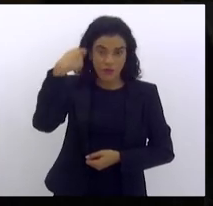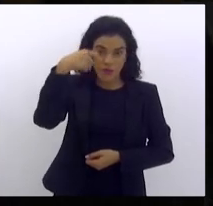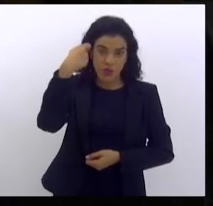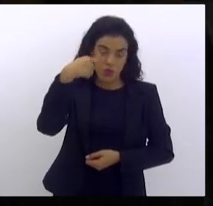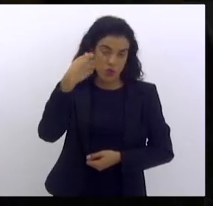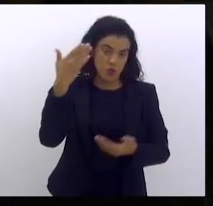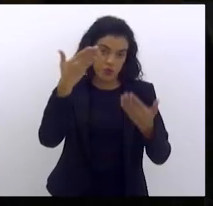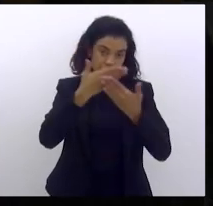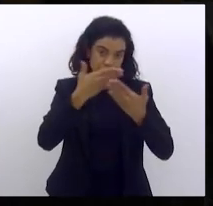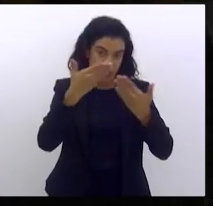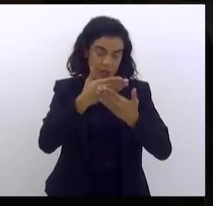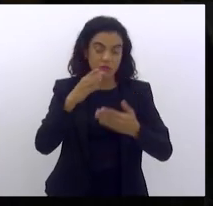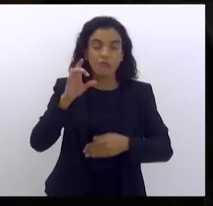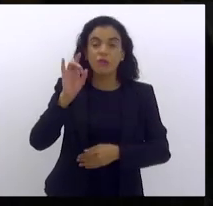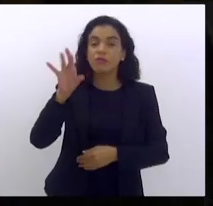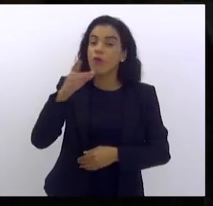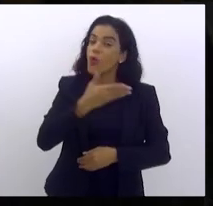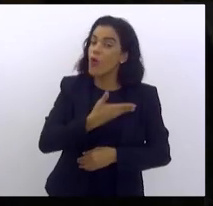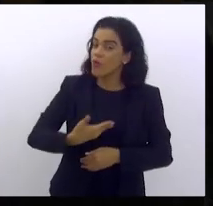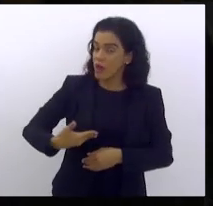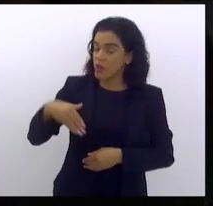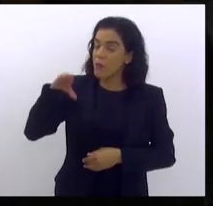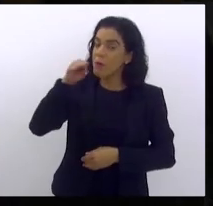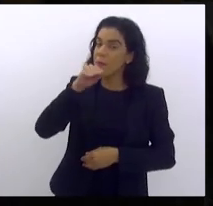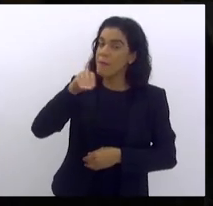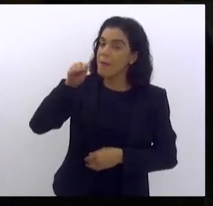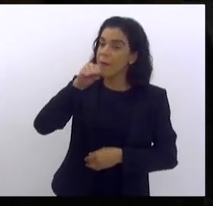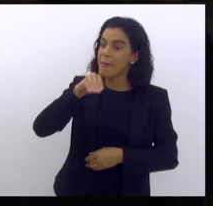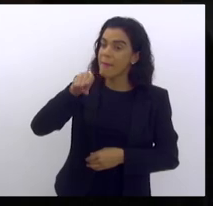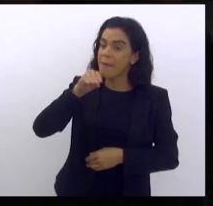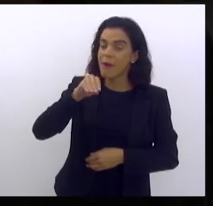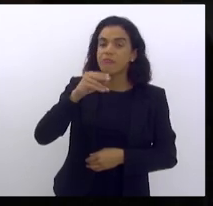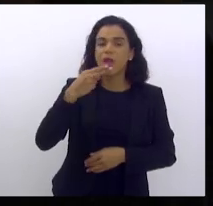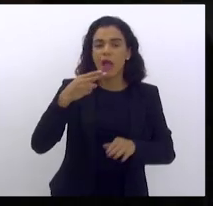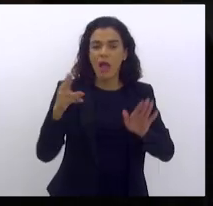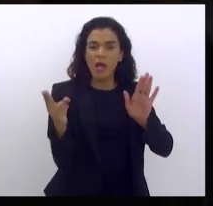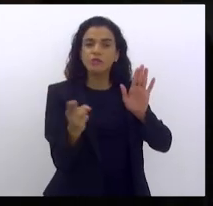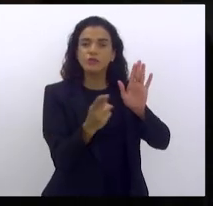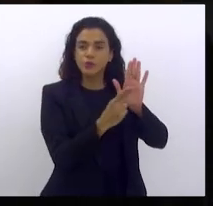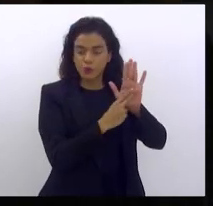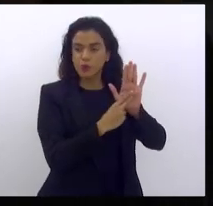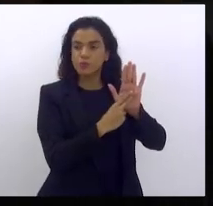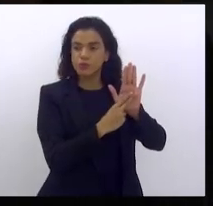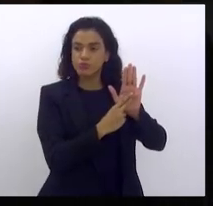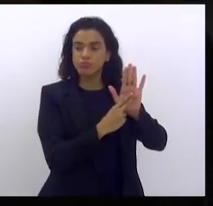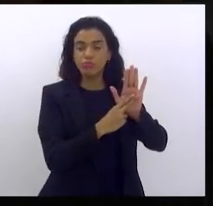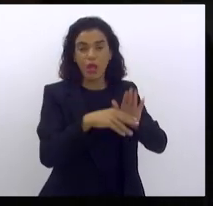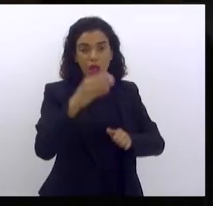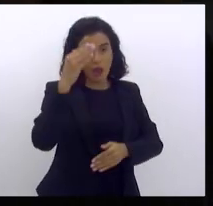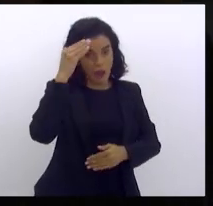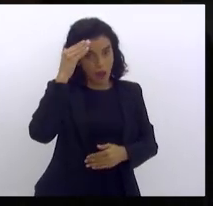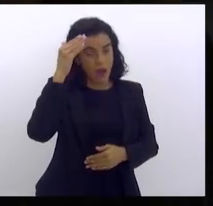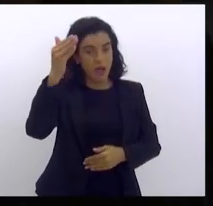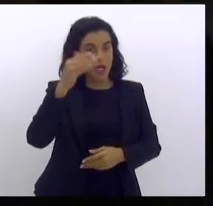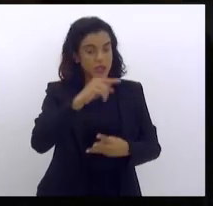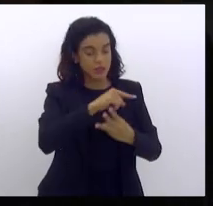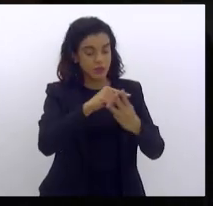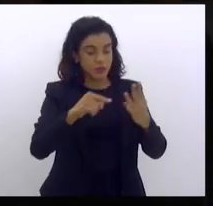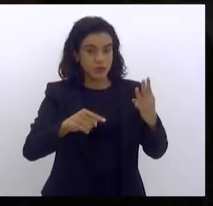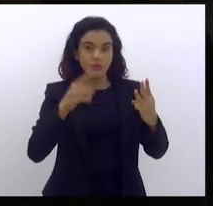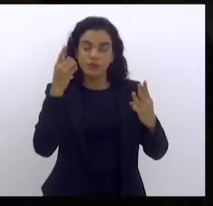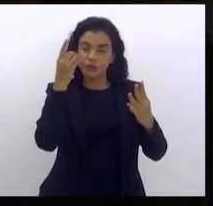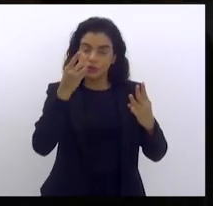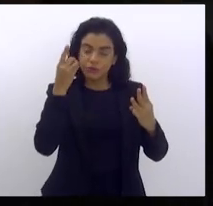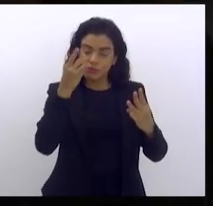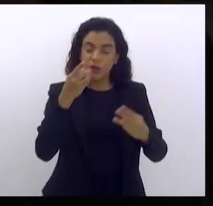falaram, quem falou foi o governador. E o governador assumiu, agradeceu os deputados,